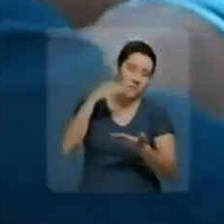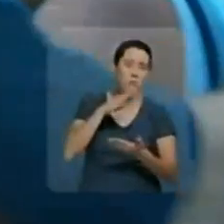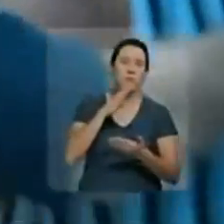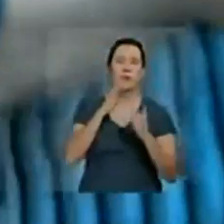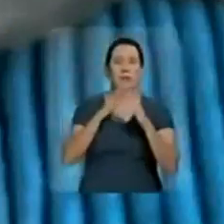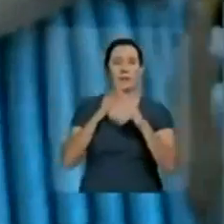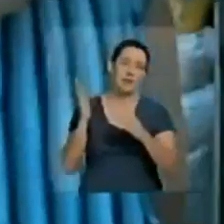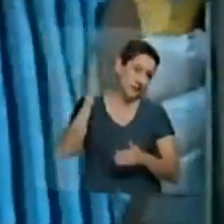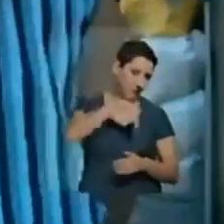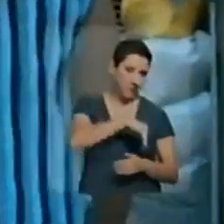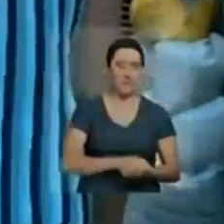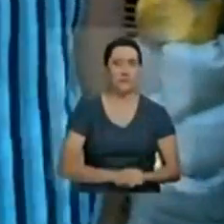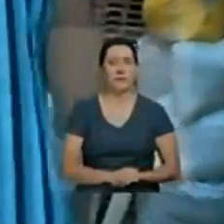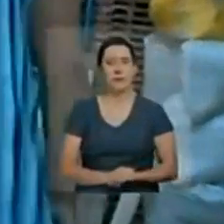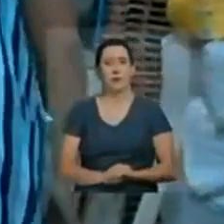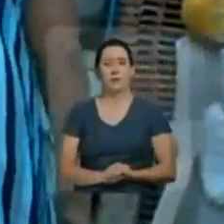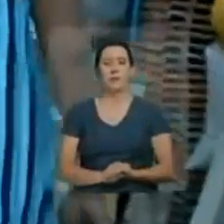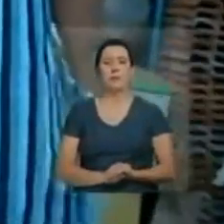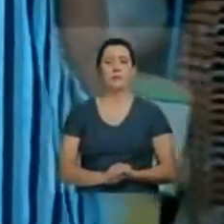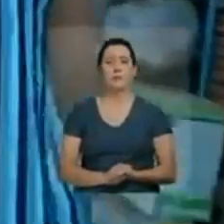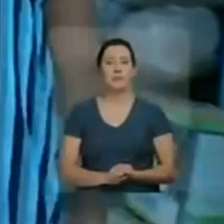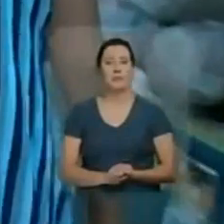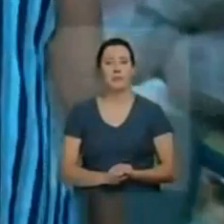Vamos entrar? Vamos conhecer a sua casa. Bora.